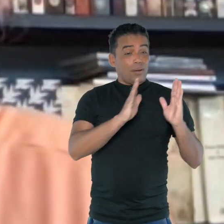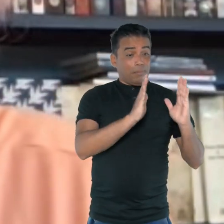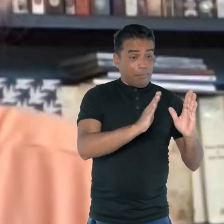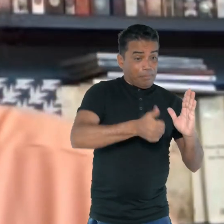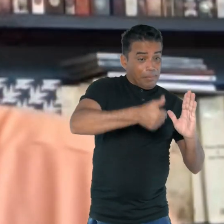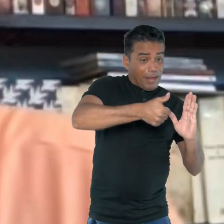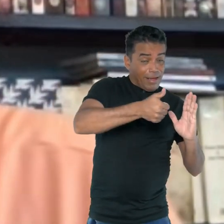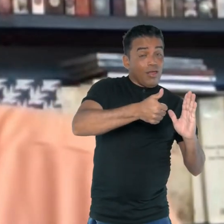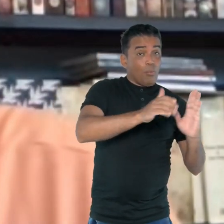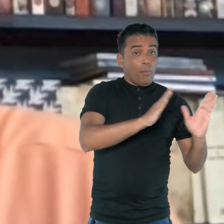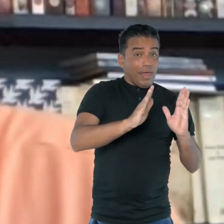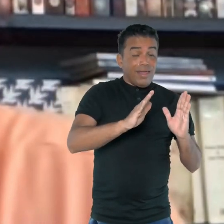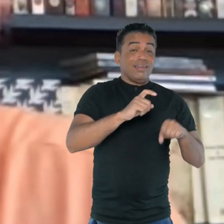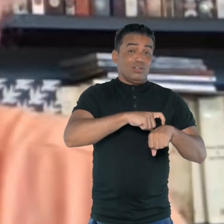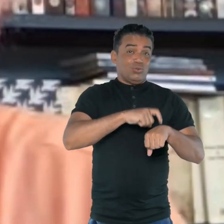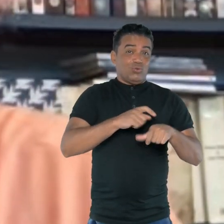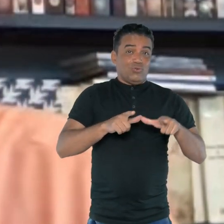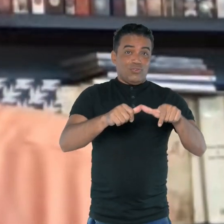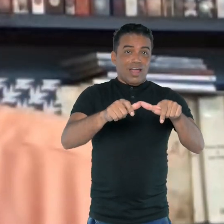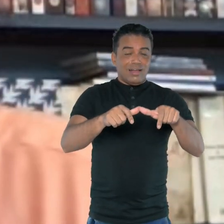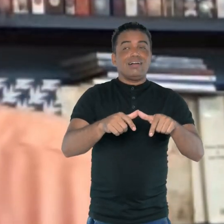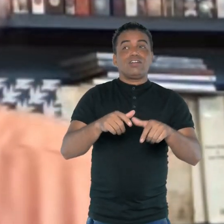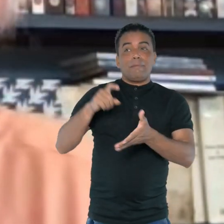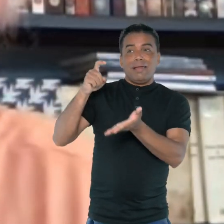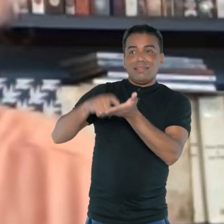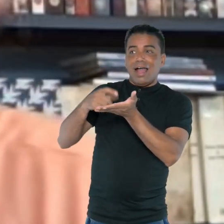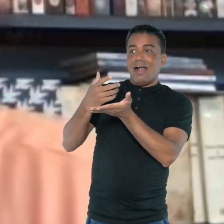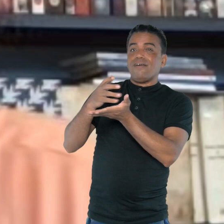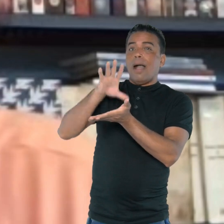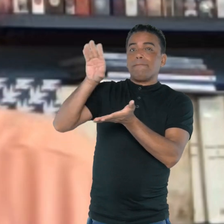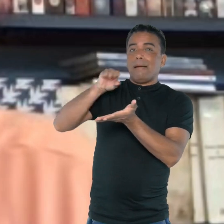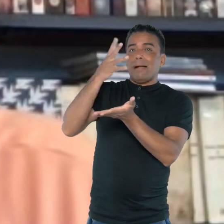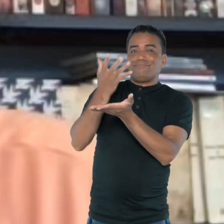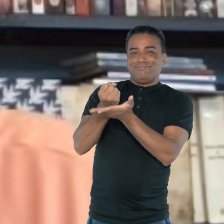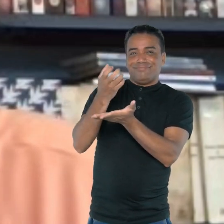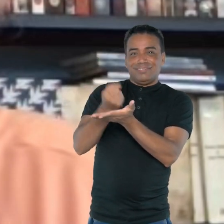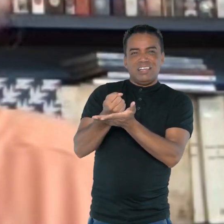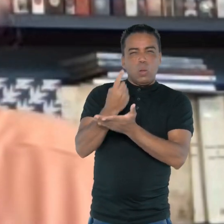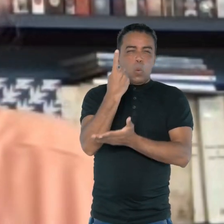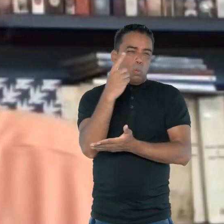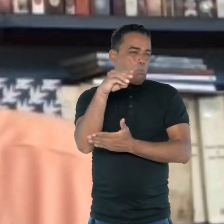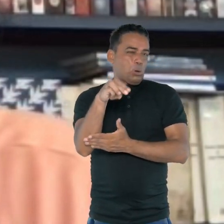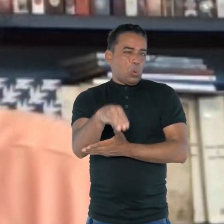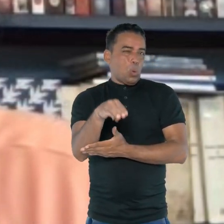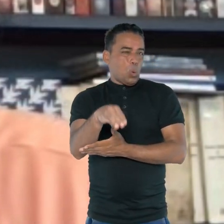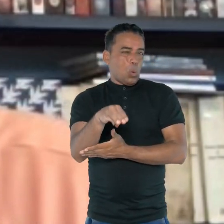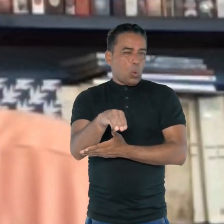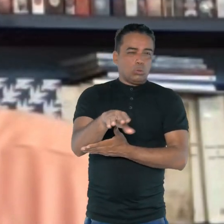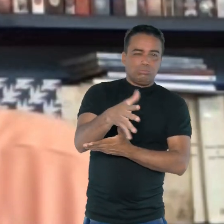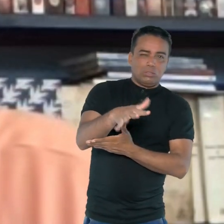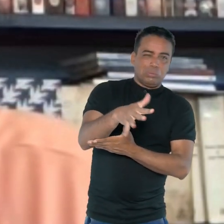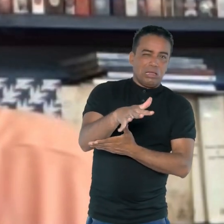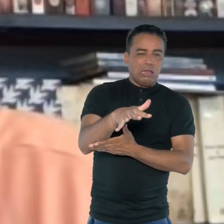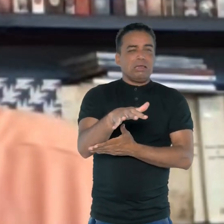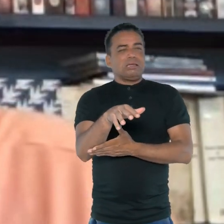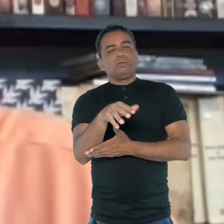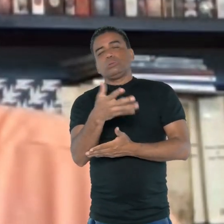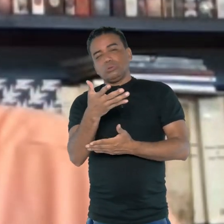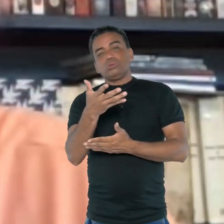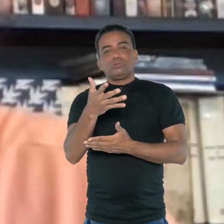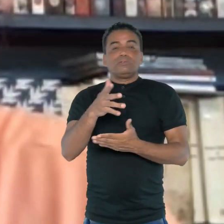da viagem, eu apertava o gravador, falava, um minuto, um pouco menos de um